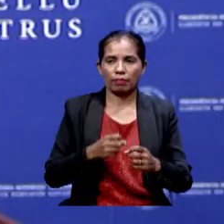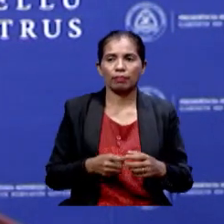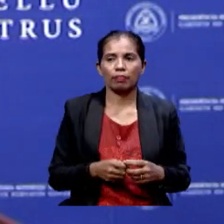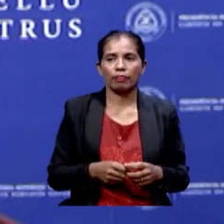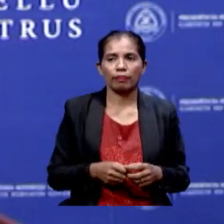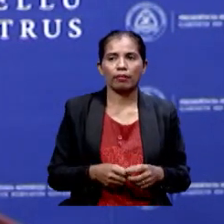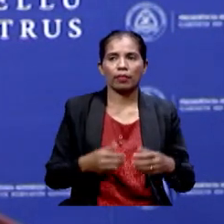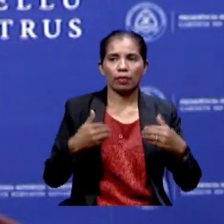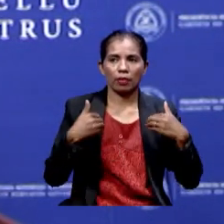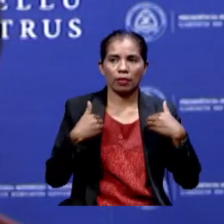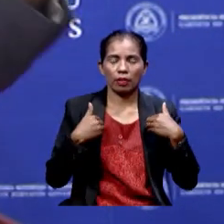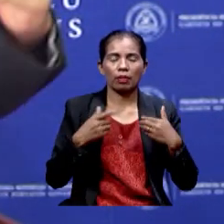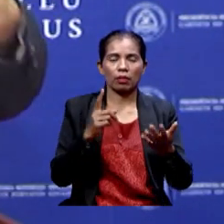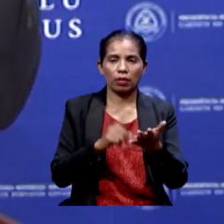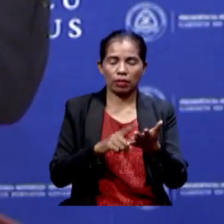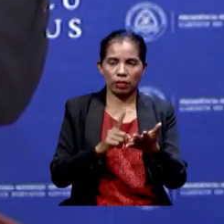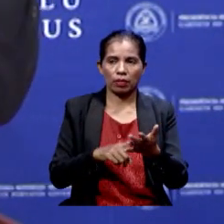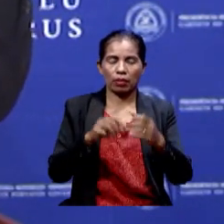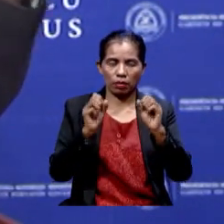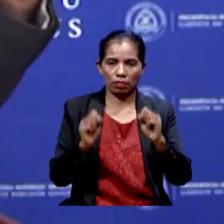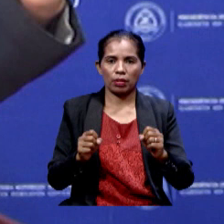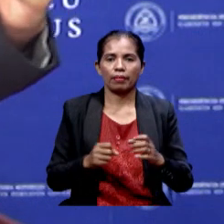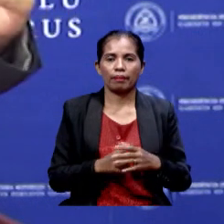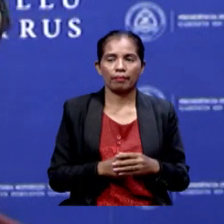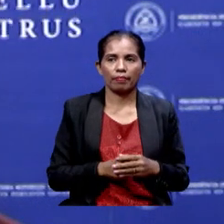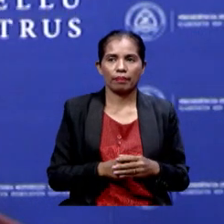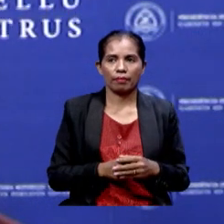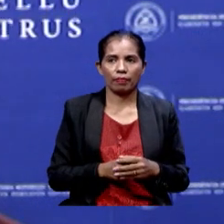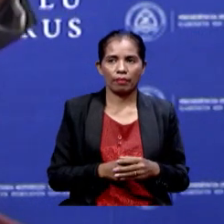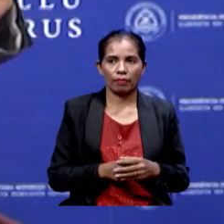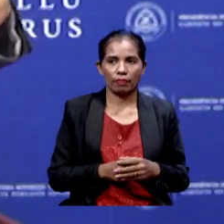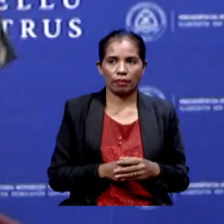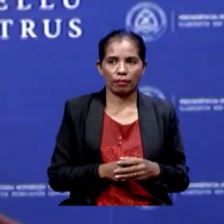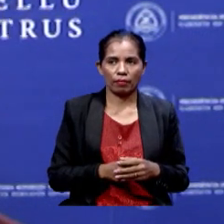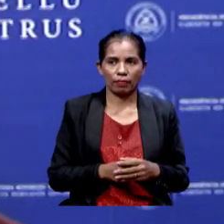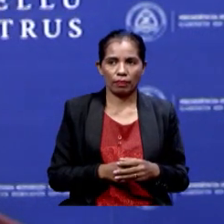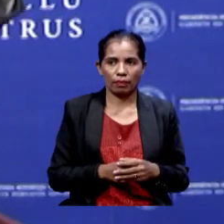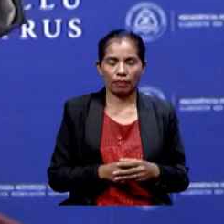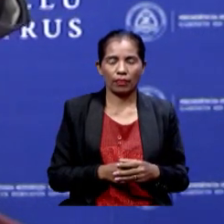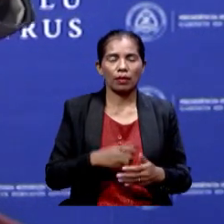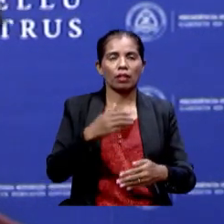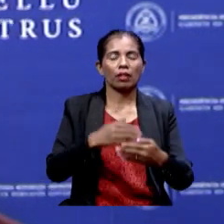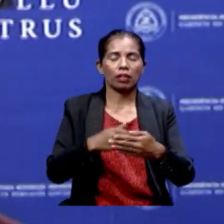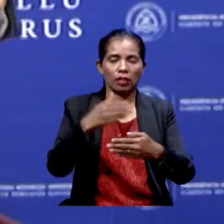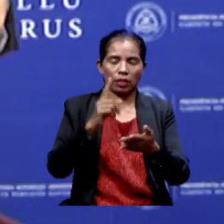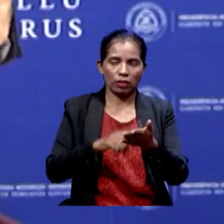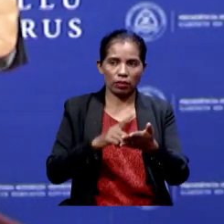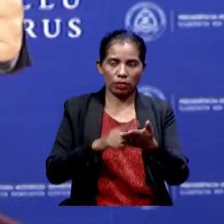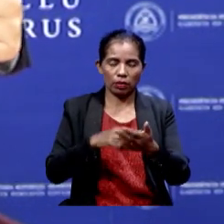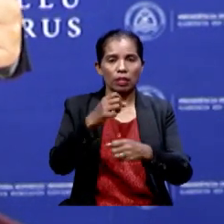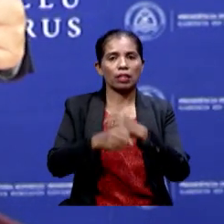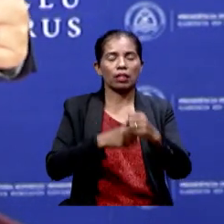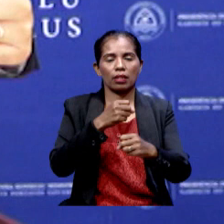E a morte discussão e a possibilidade de tu de renovável todo máximo tina